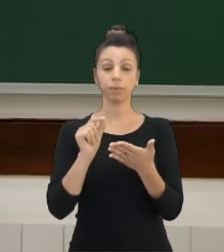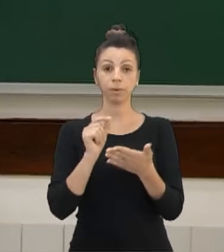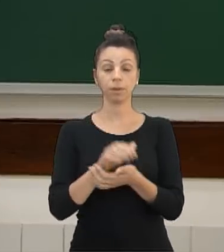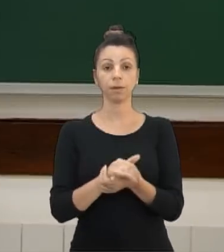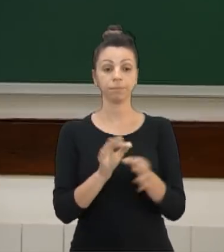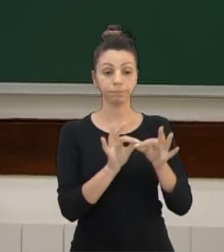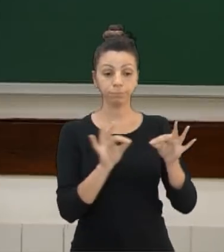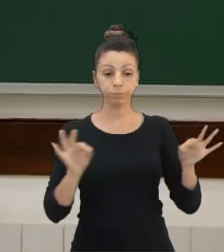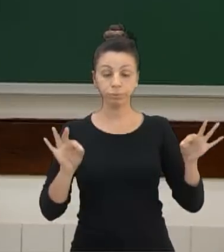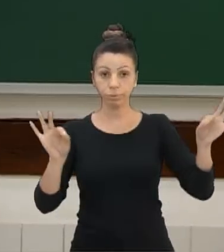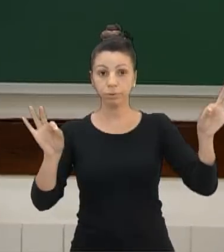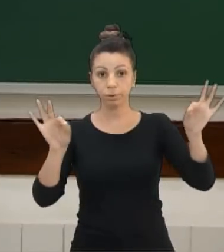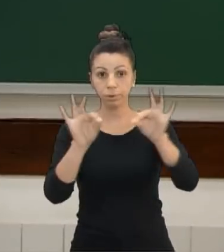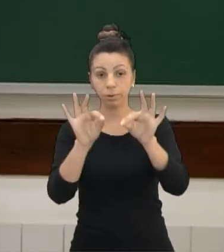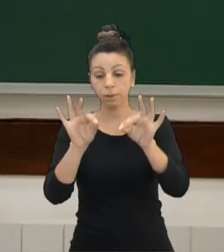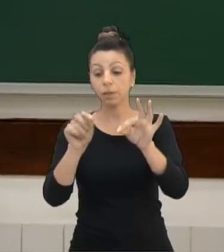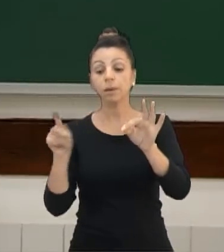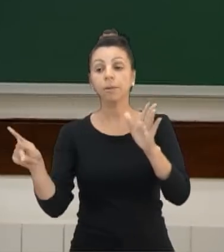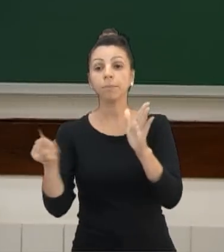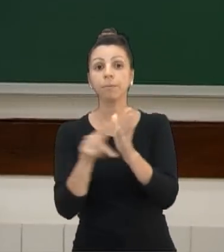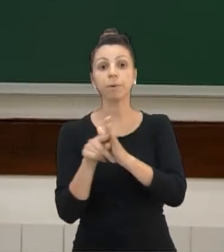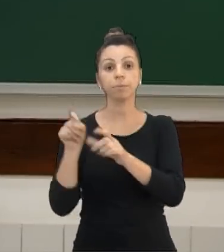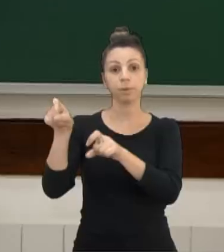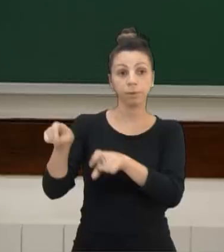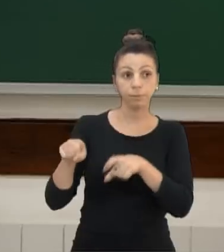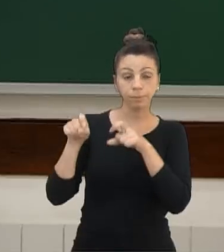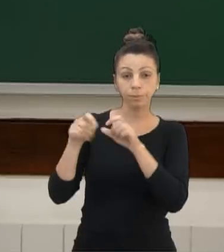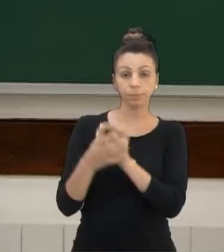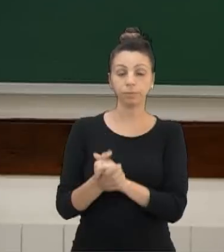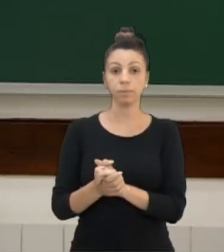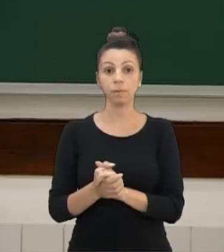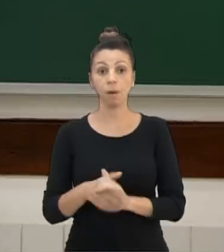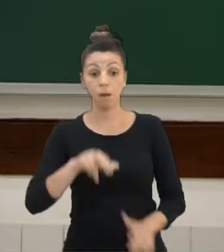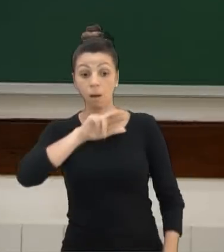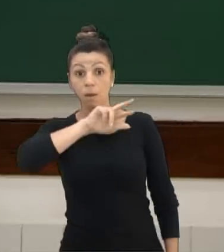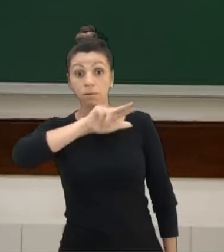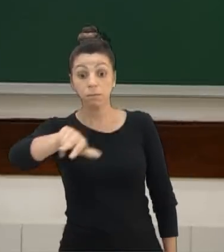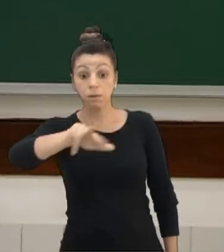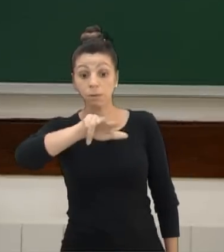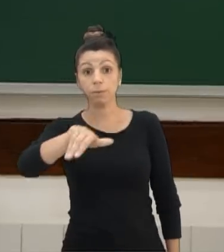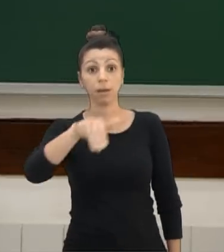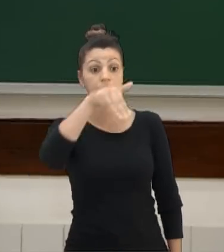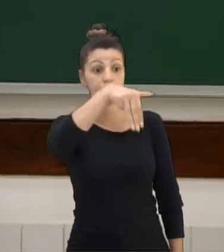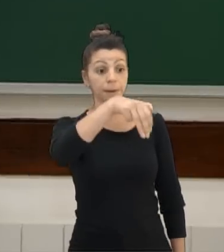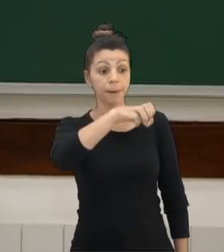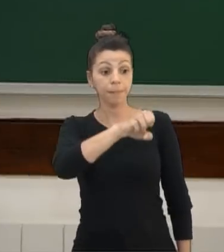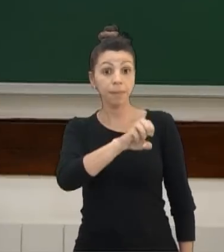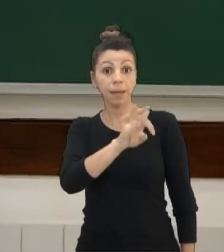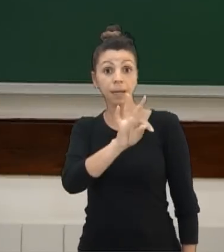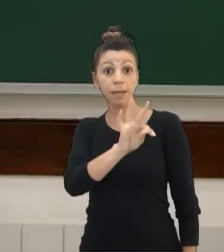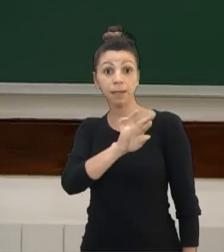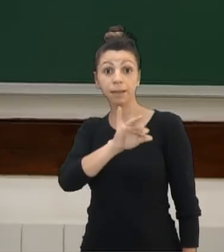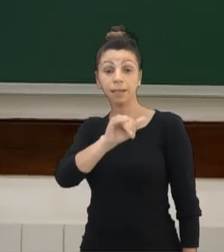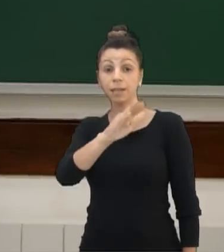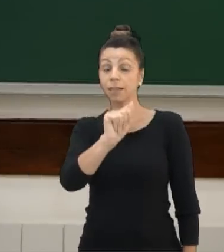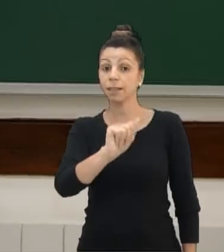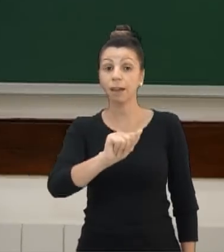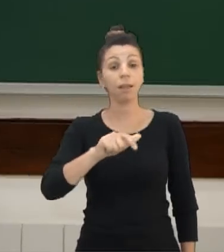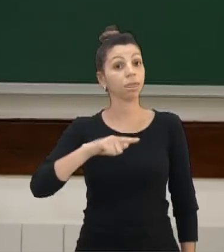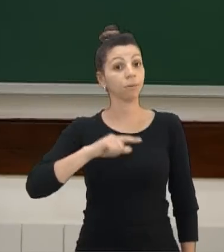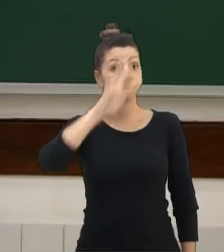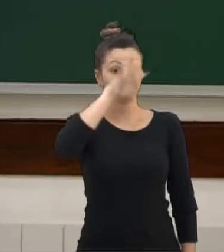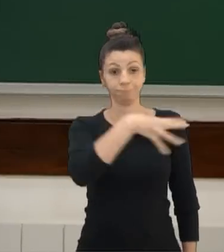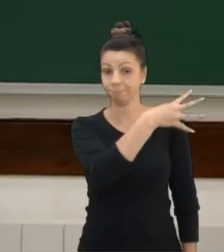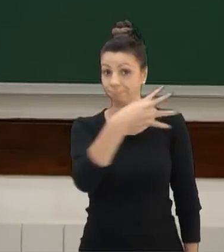agrárias. Lembrando, senhores, a gente não está trabalhando com unidades métricas, não vai ter aquelas tabelinhas de transformação, é um pouco